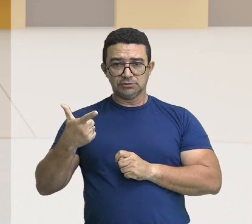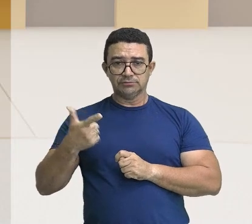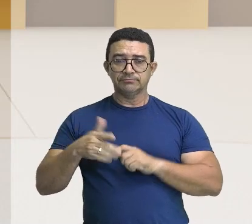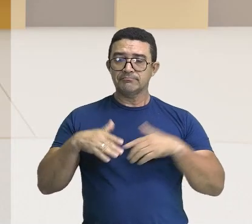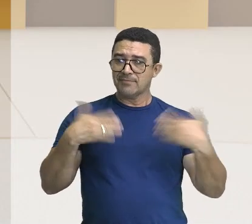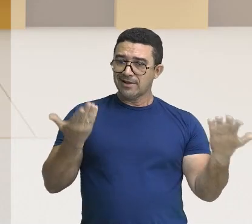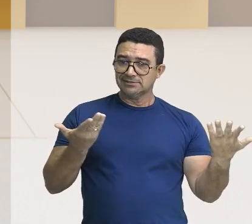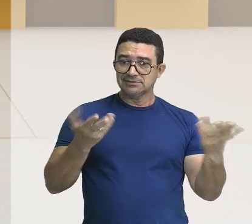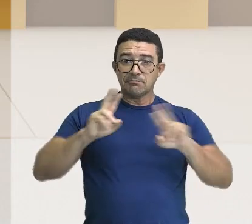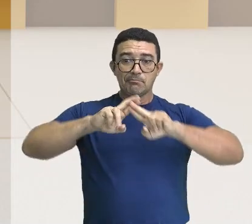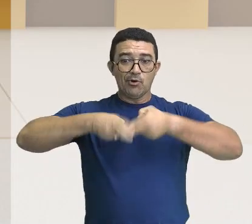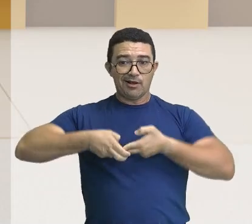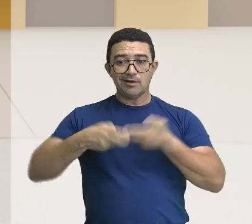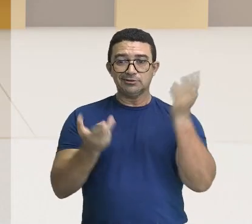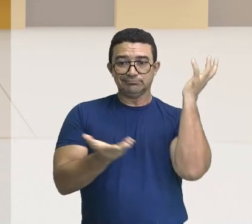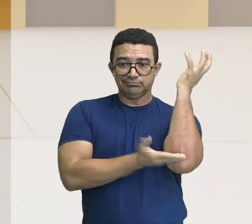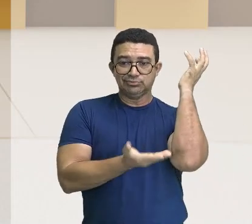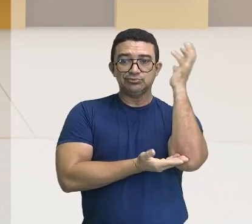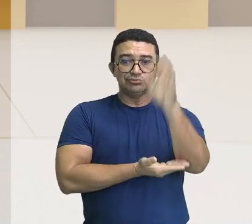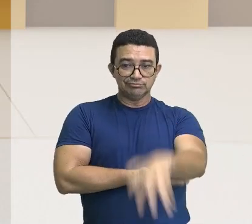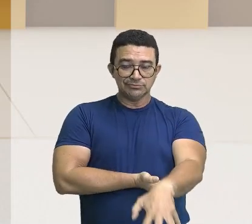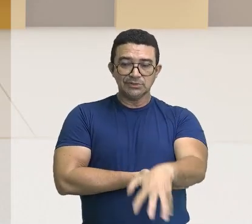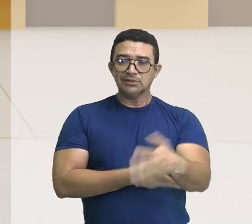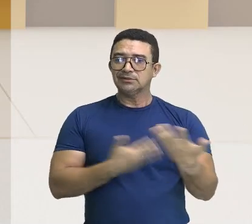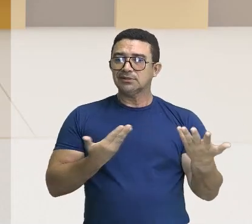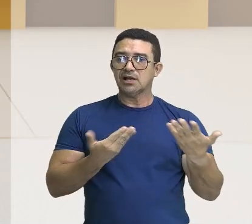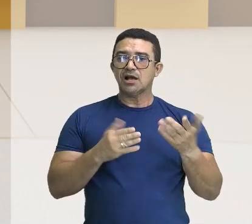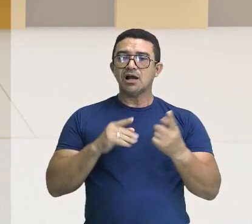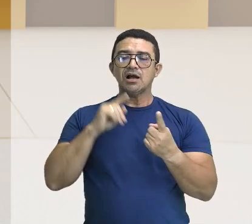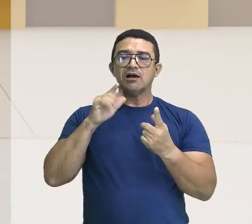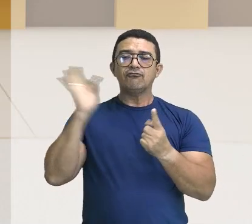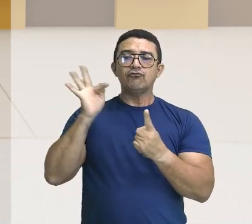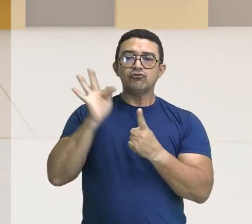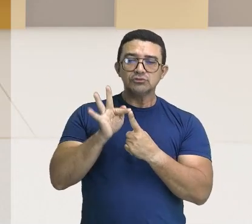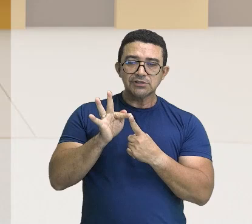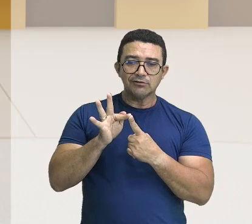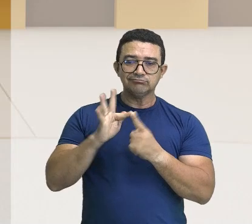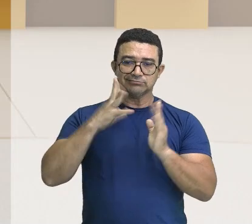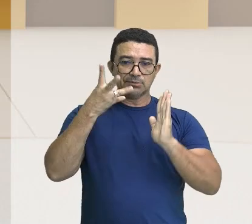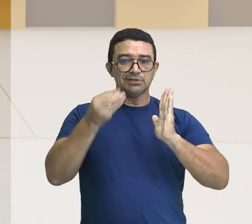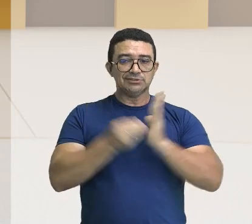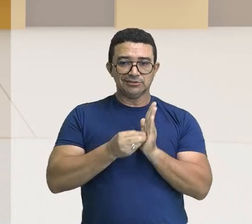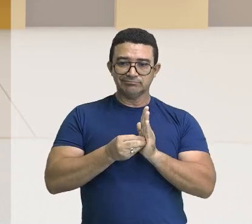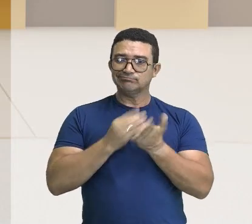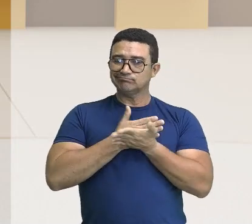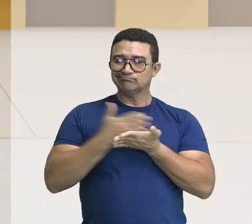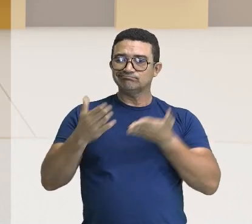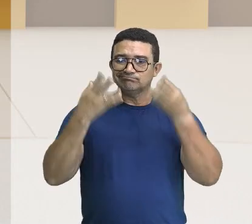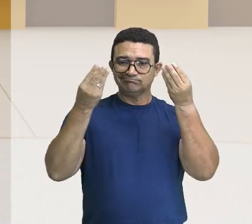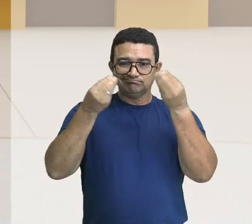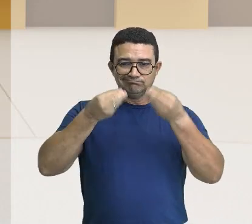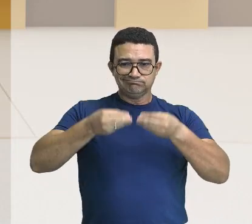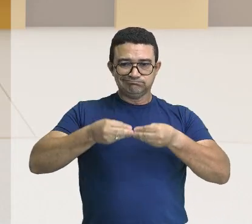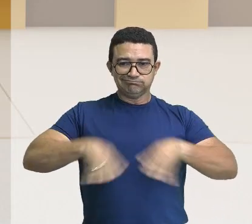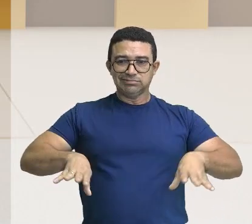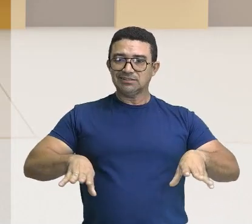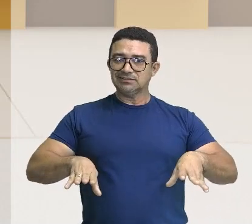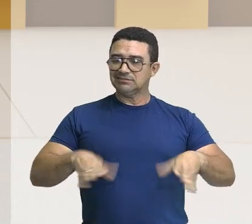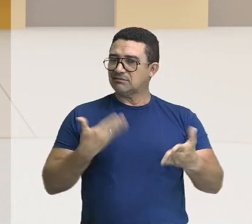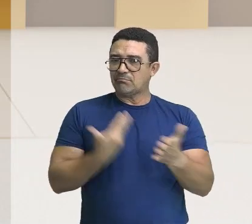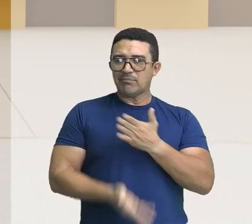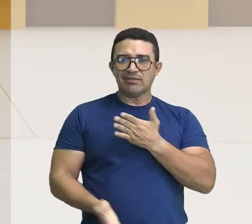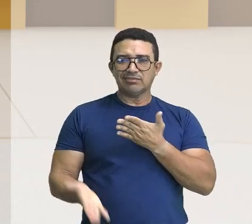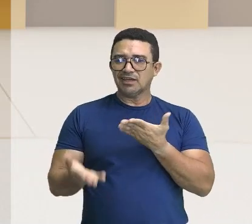decorrência do desmatamento, esse papel da Amazônia ele está sendo prejudicado. Está perdendo